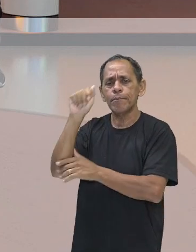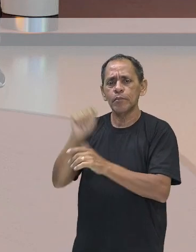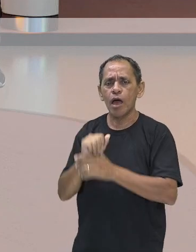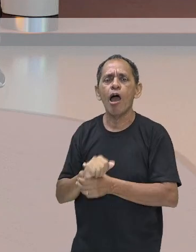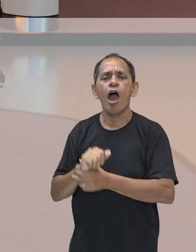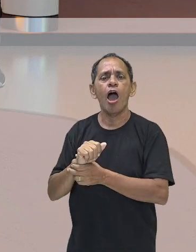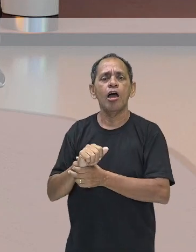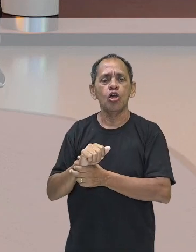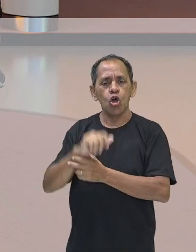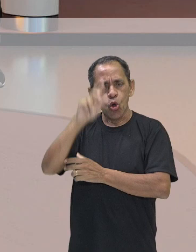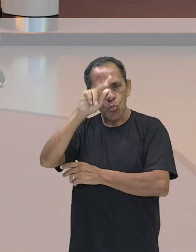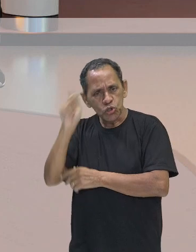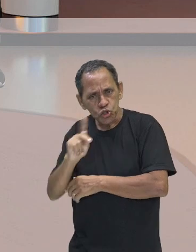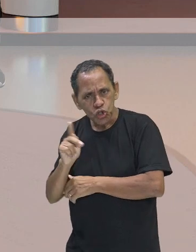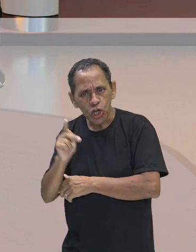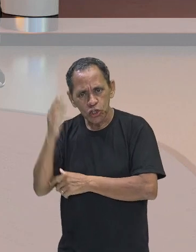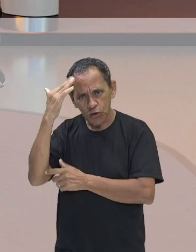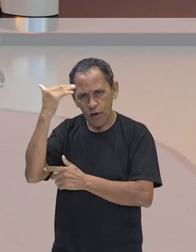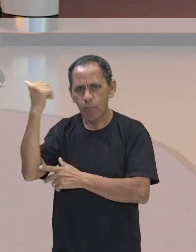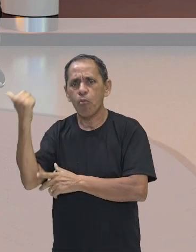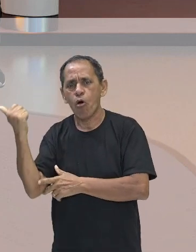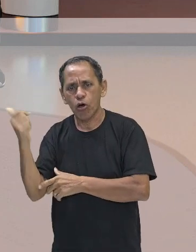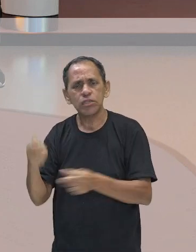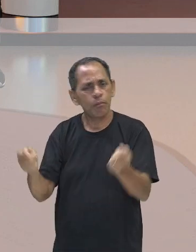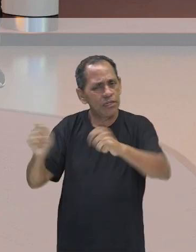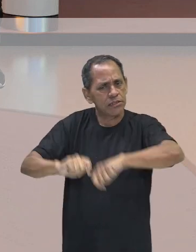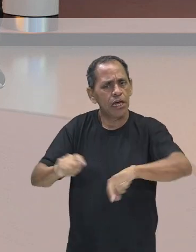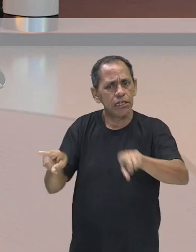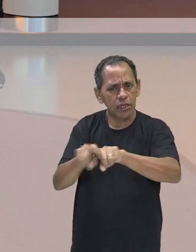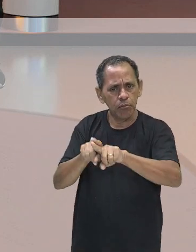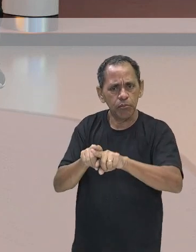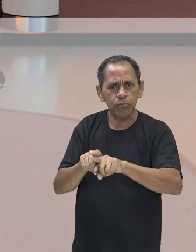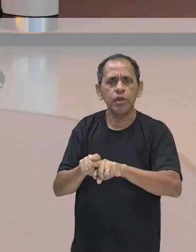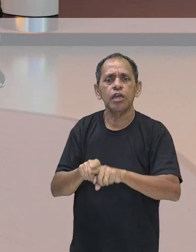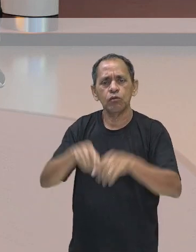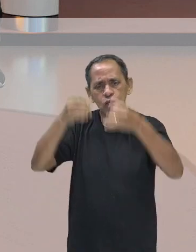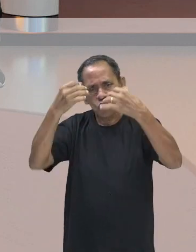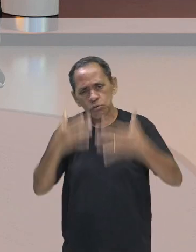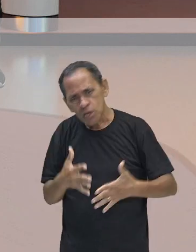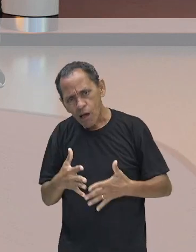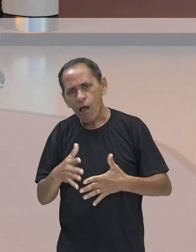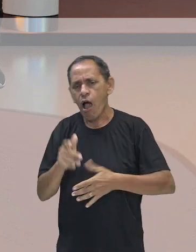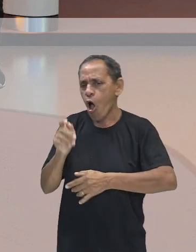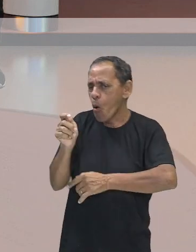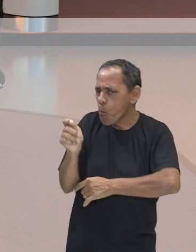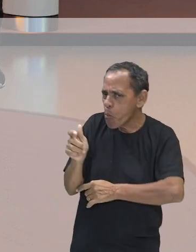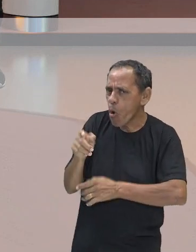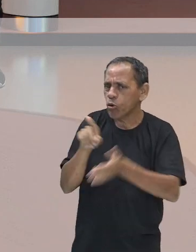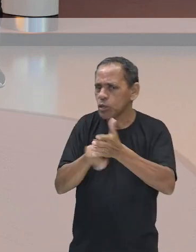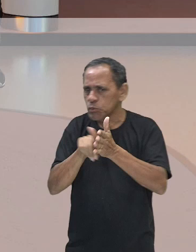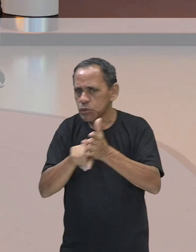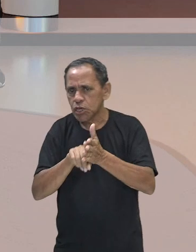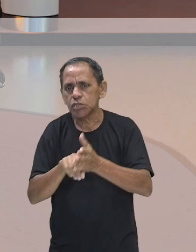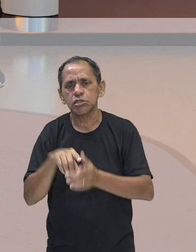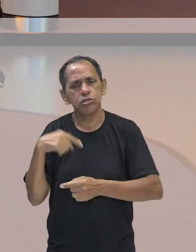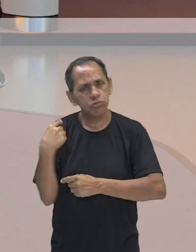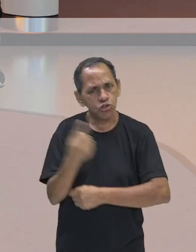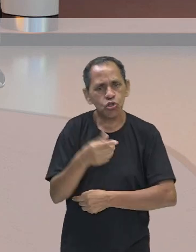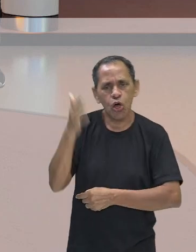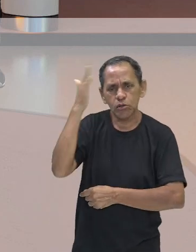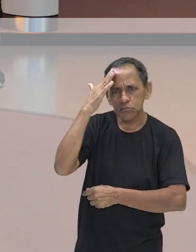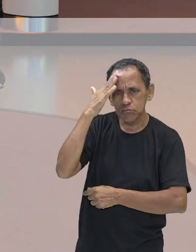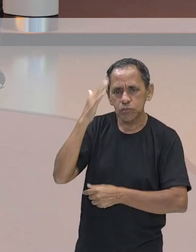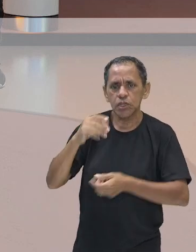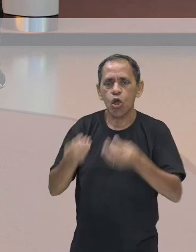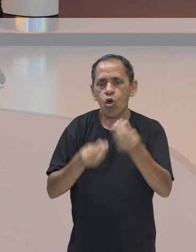famosa e bem competente, que vai ali meio que falar um pouquinho da sua pesquisa para a gente compreender um pouquinho mais